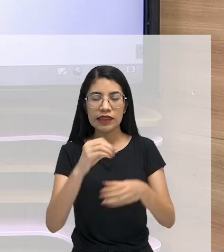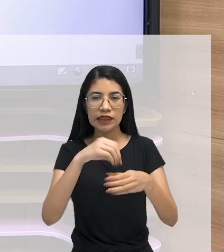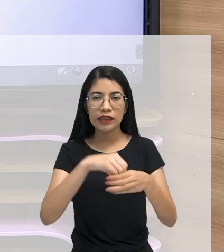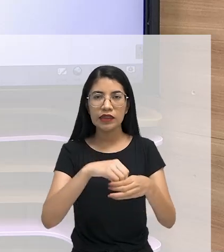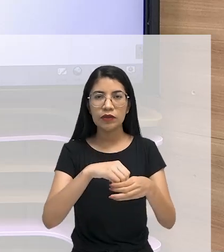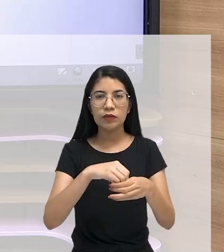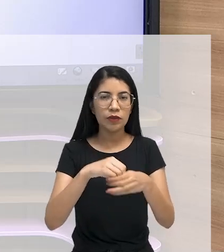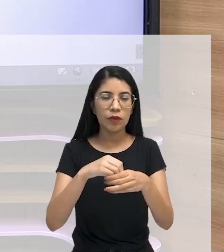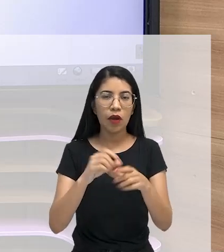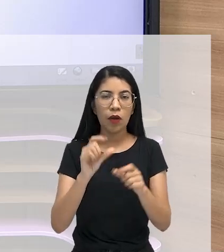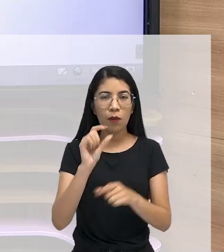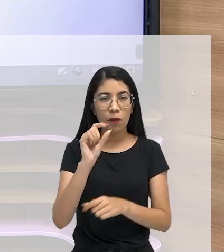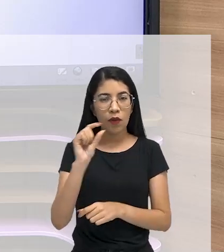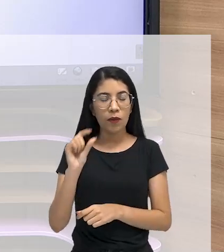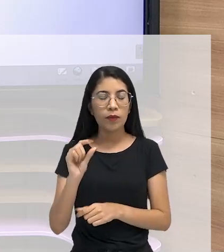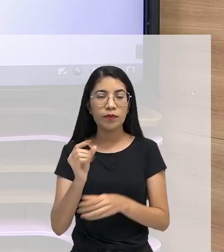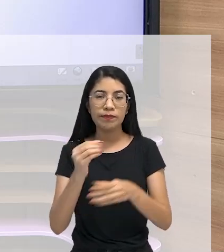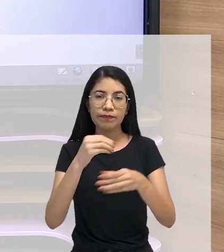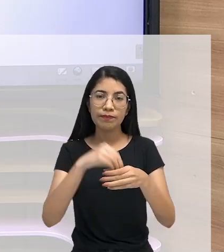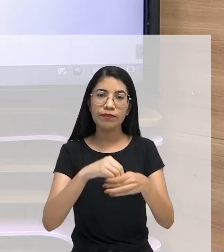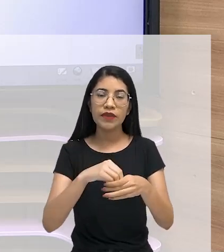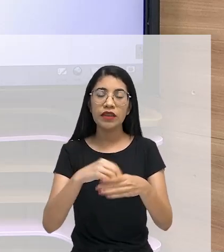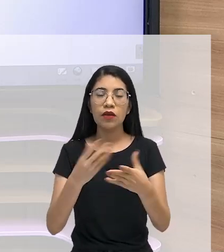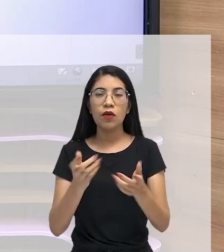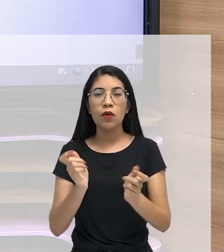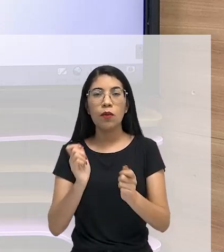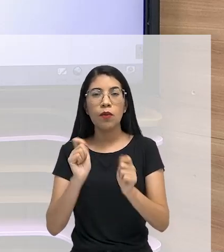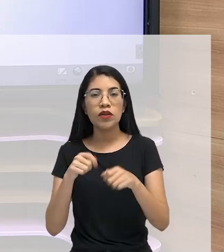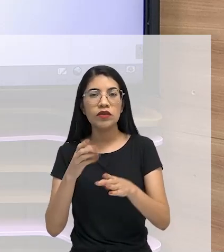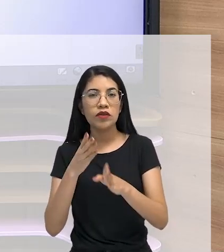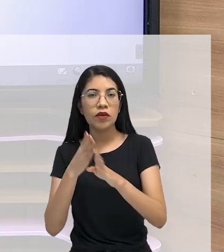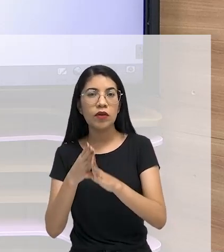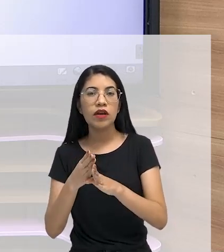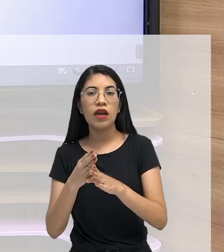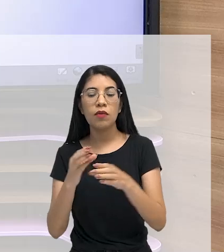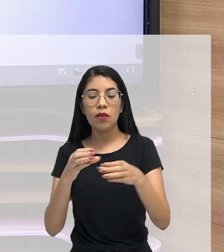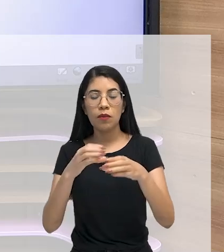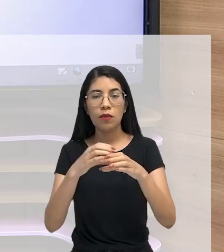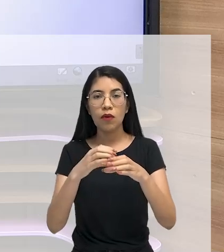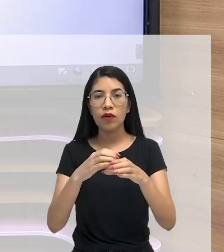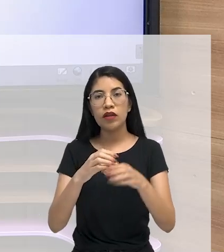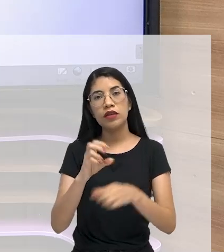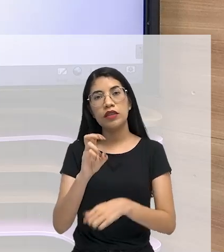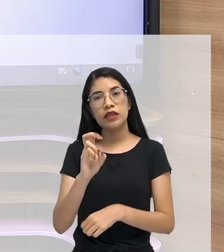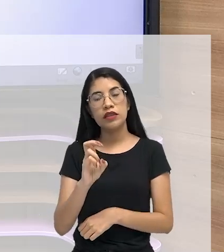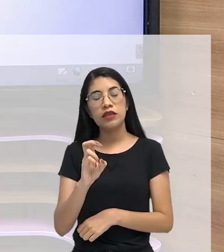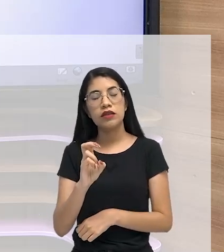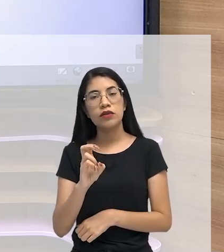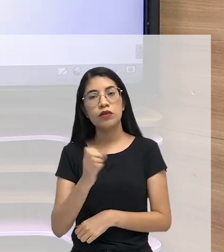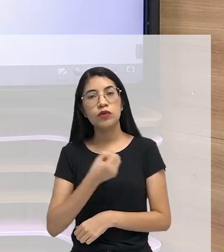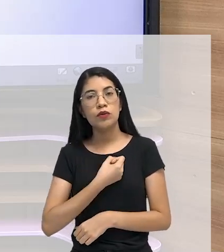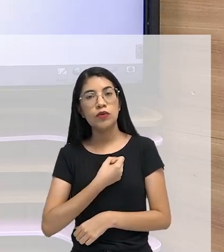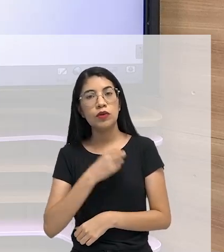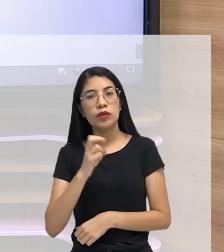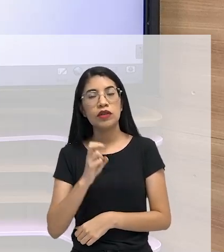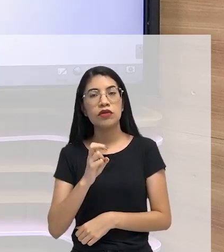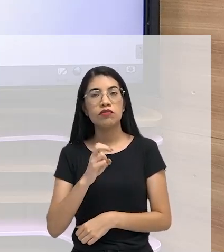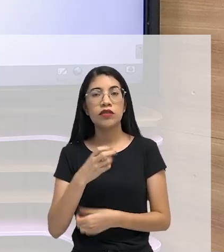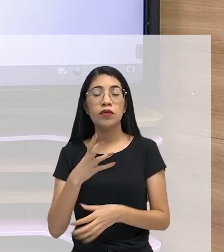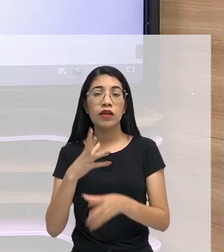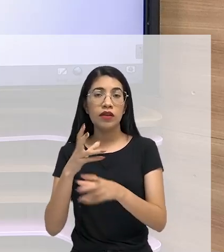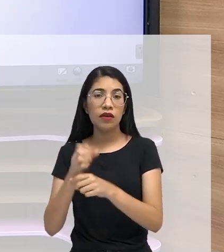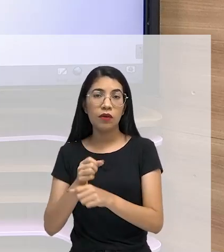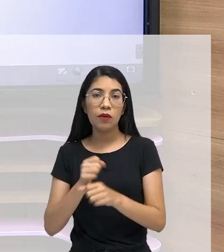Aí você... Qual é a chance de sair uma bolinha de número 5? Aí você vai lá, calcula a chance de sair a bolinha de número